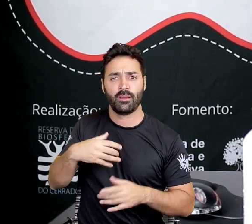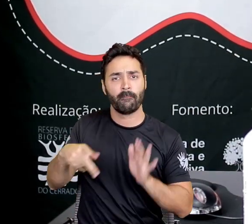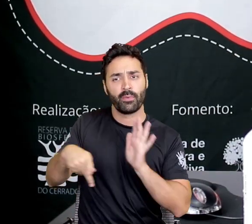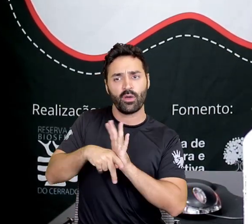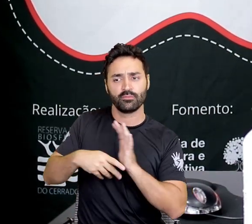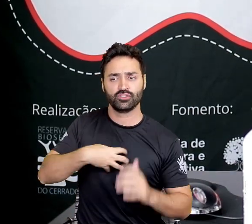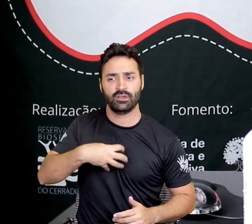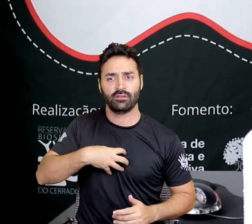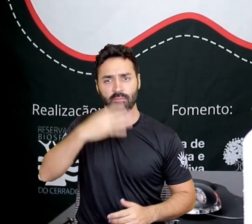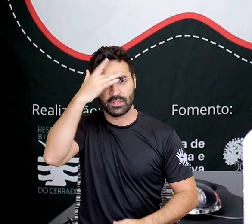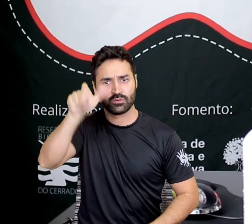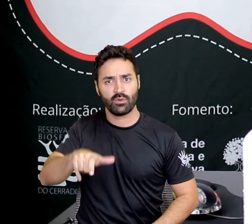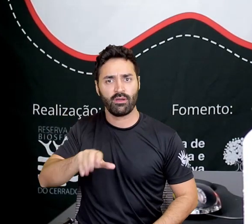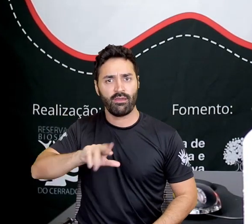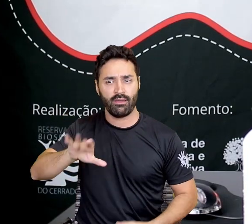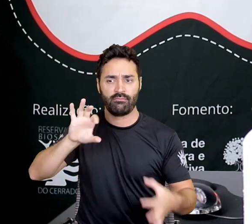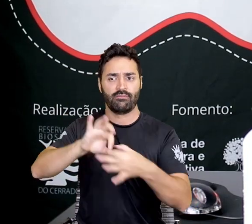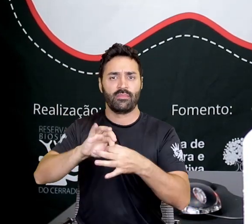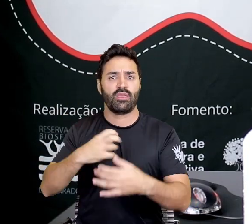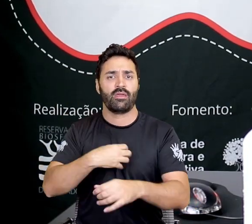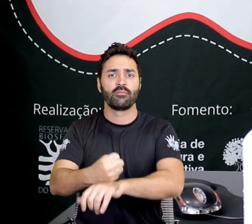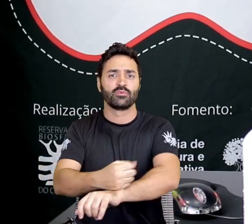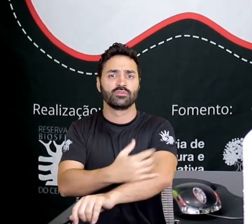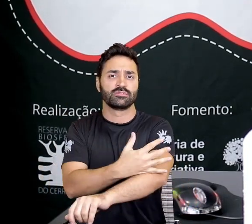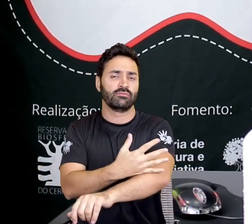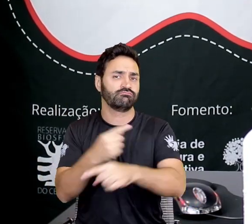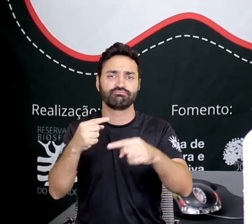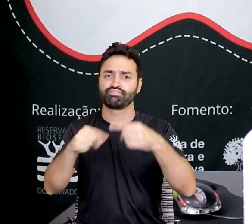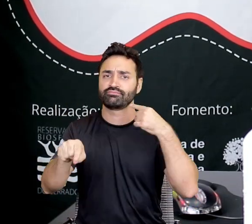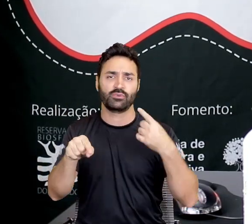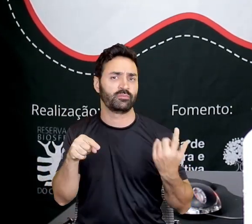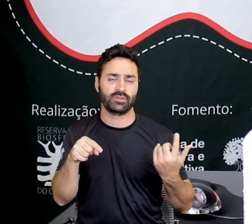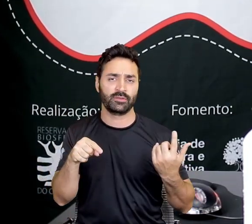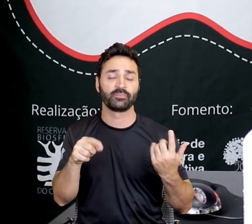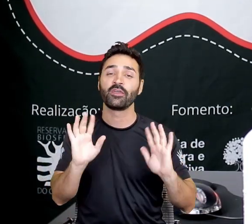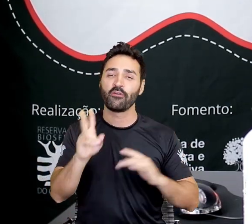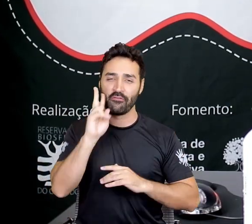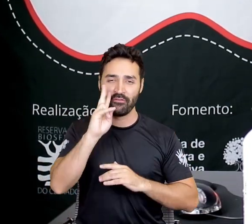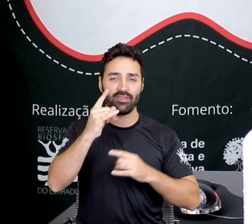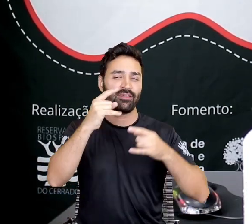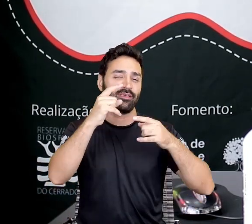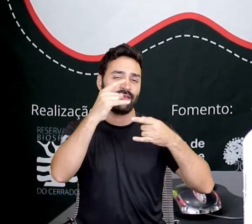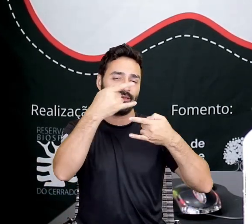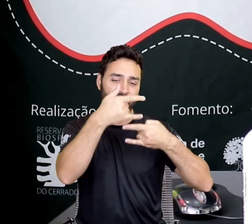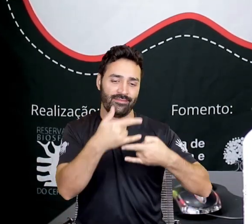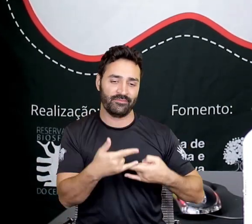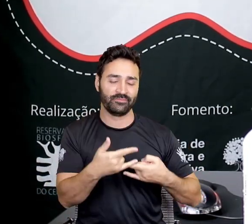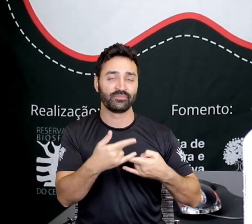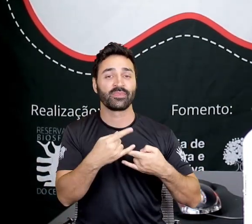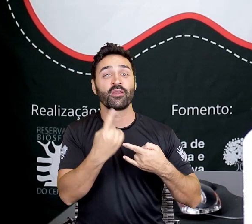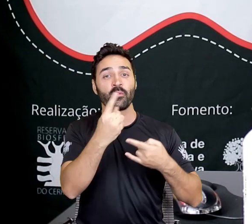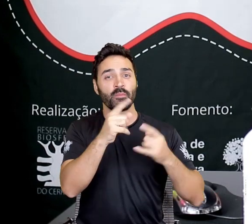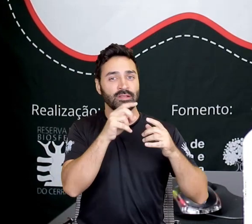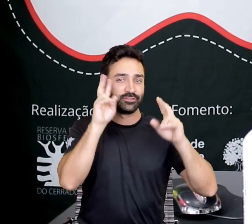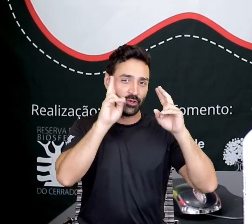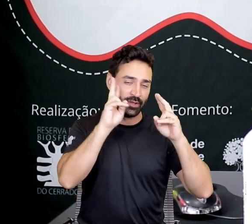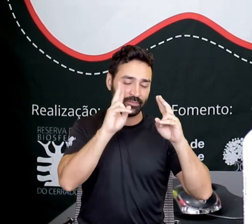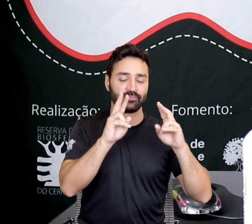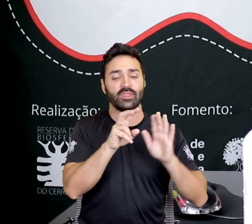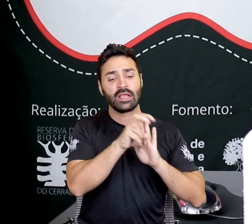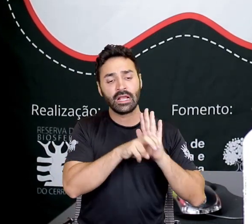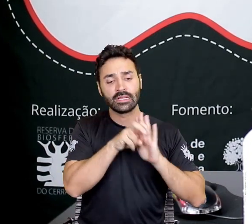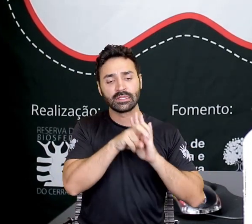achei muito legal que eu vi uma vez, do menininho falando com o outro, um menino era cadeirante, aí o outro fala assim, nossa, me falaram que